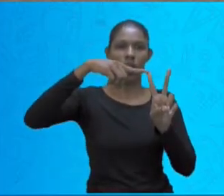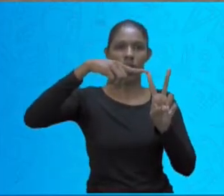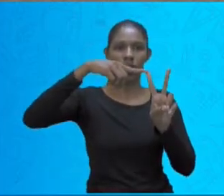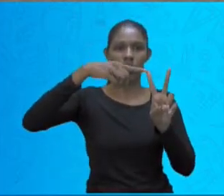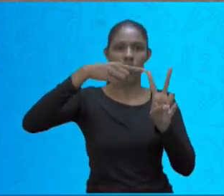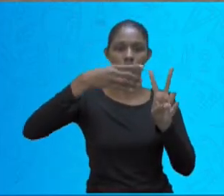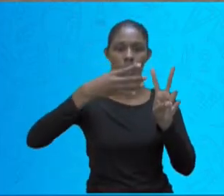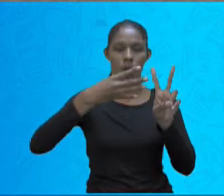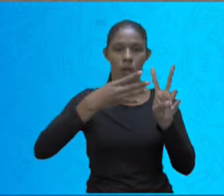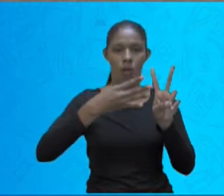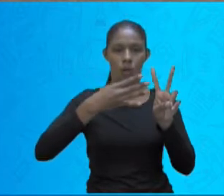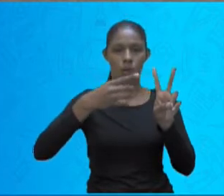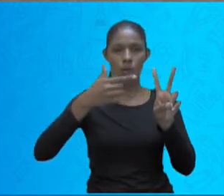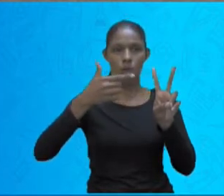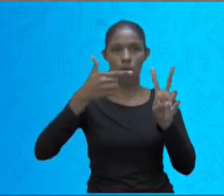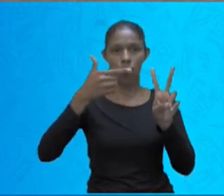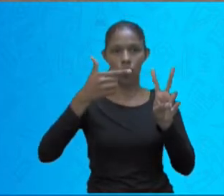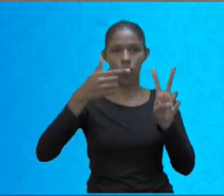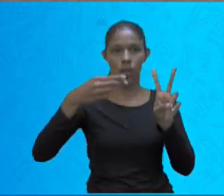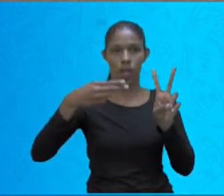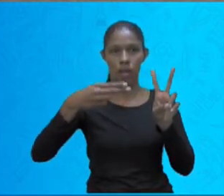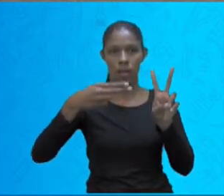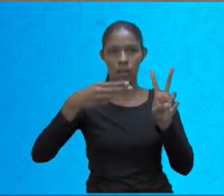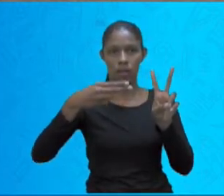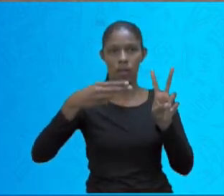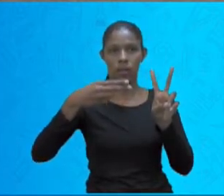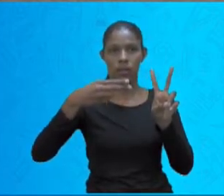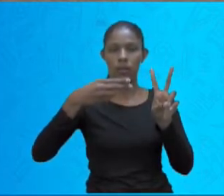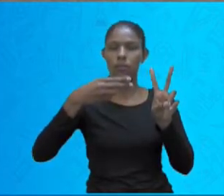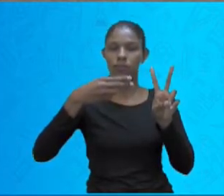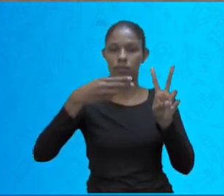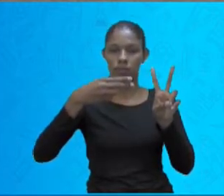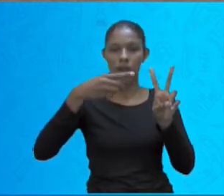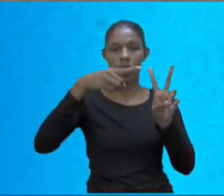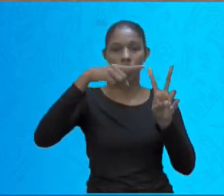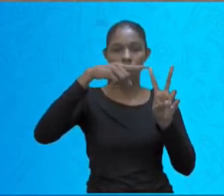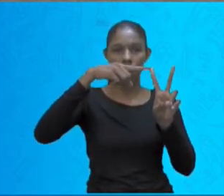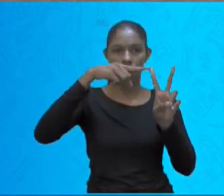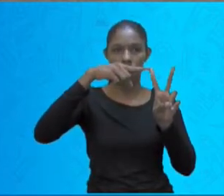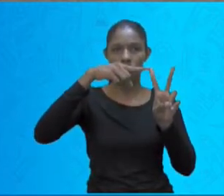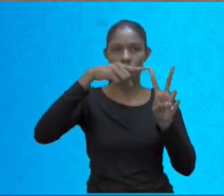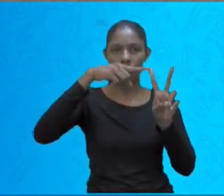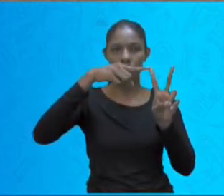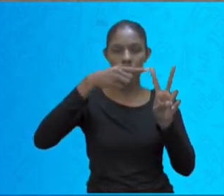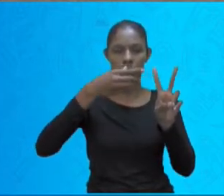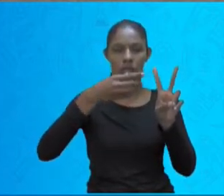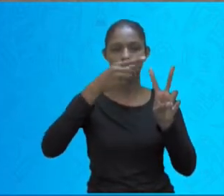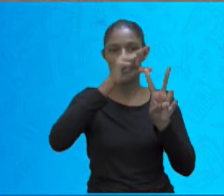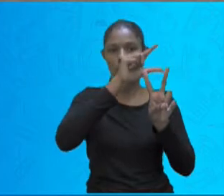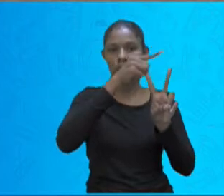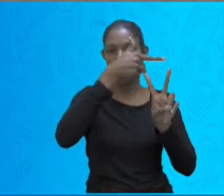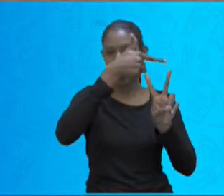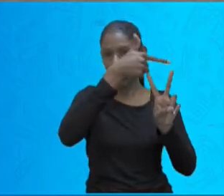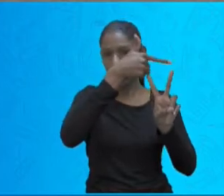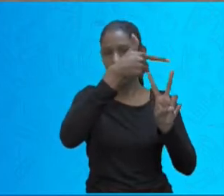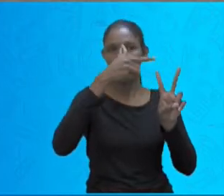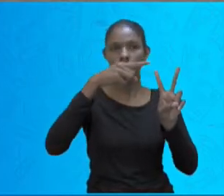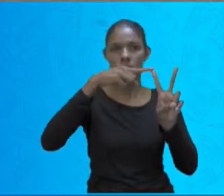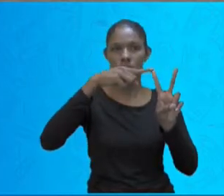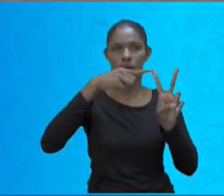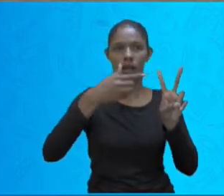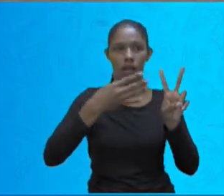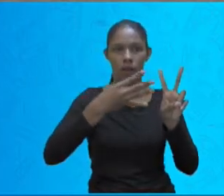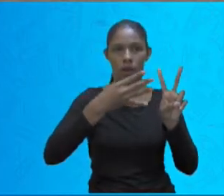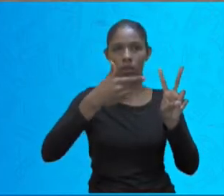raiz quadrada de 4 ao quadrado. Eu tenho um índice igual a 2 e eu tenho um expoente igual a 2. Então, meu resultado é